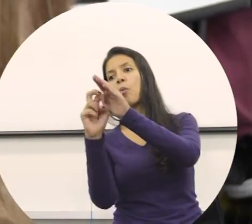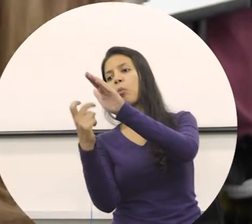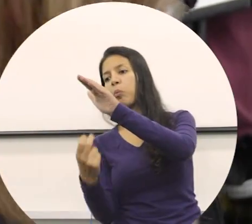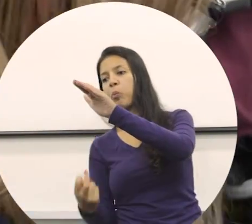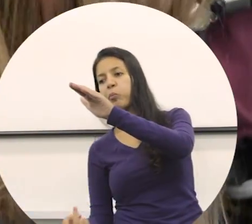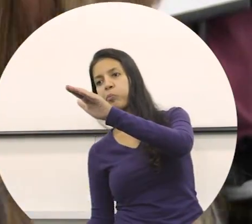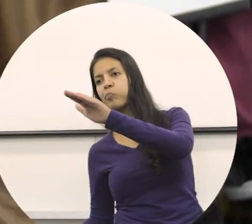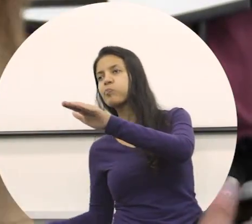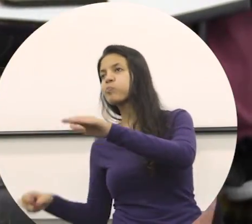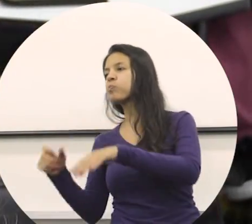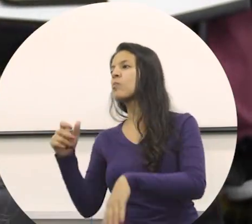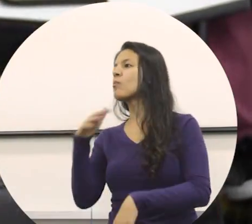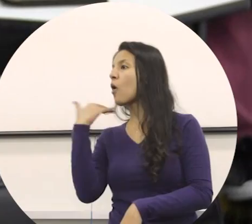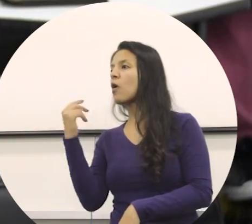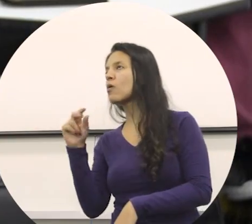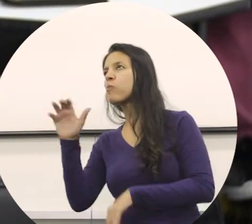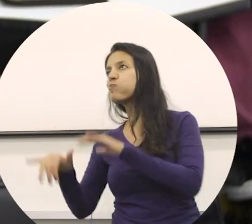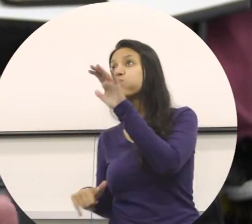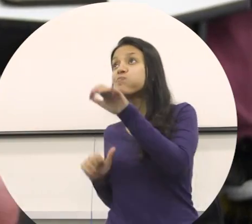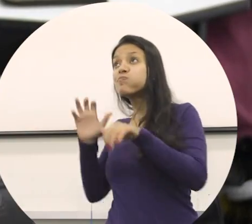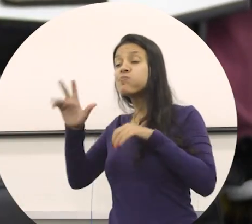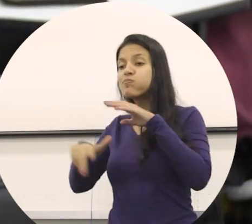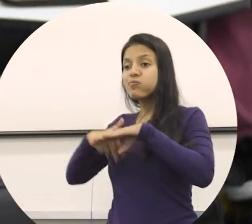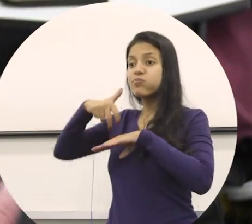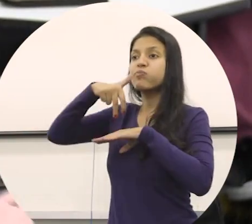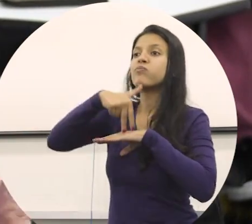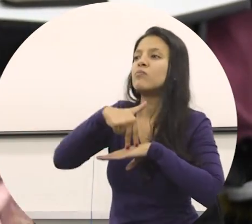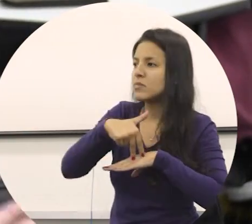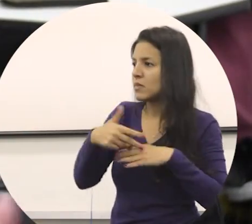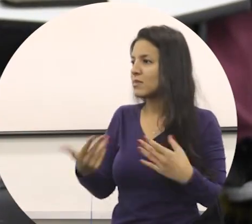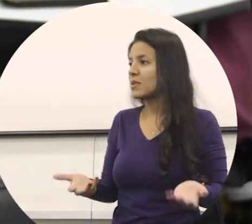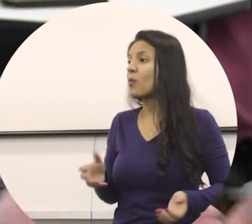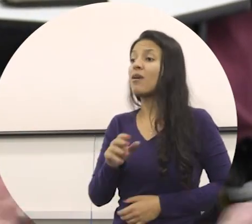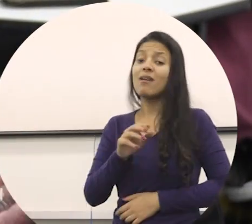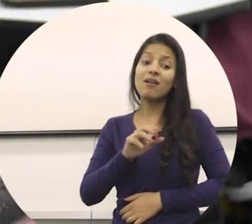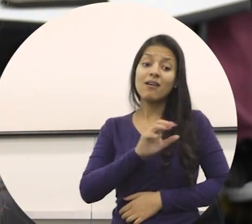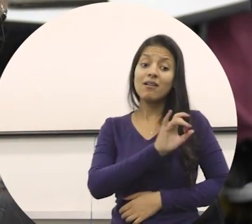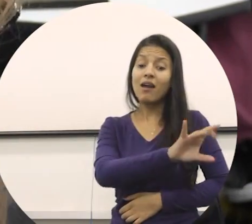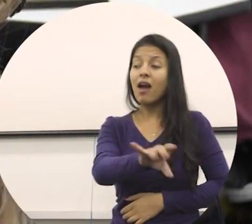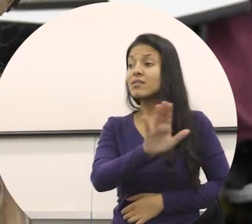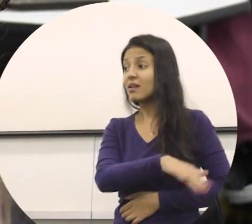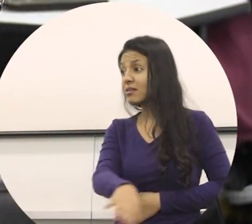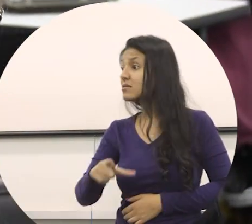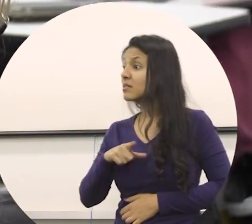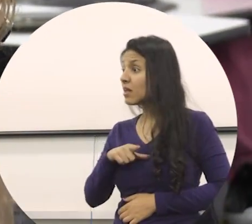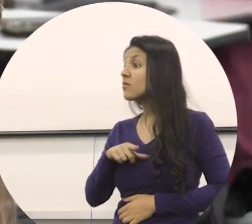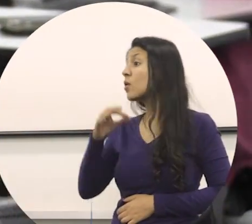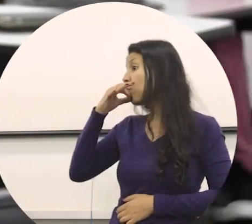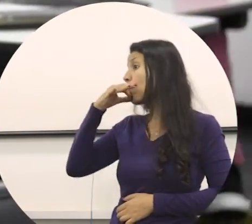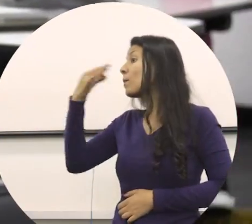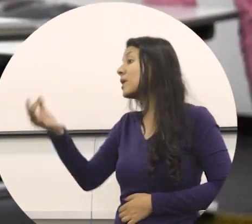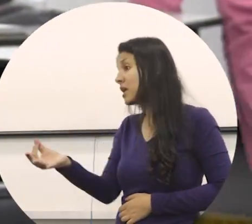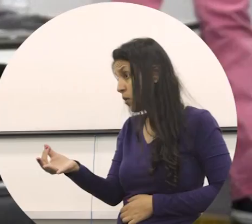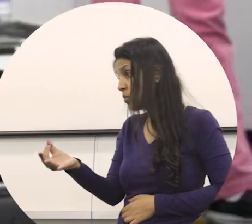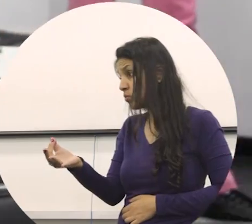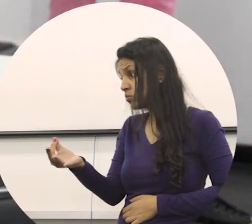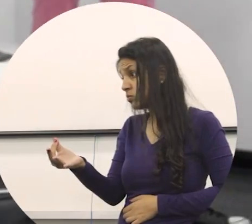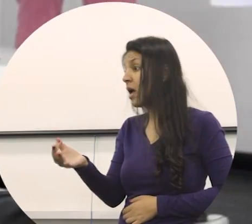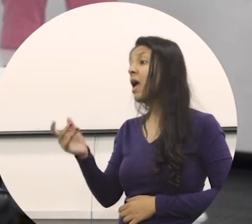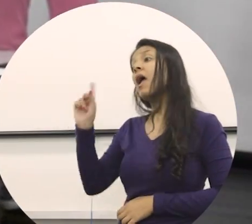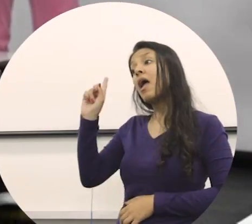afogado, ele nadou. Então, cada criança se posicionou diante daquele texto, que era uma